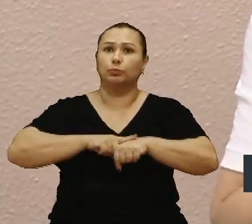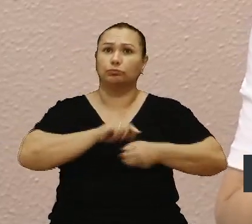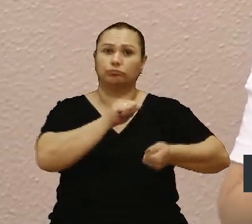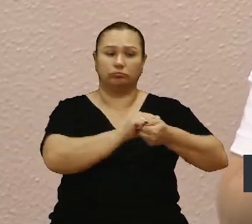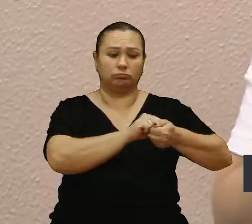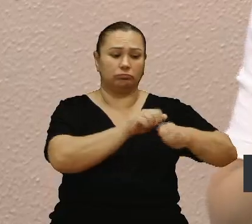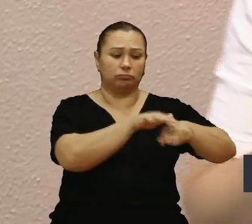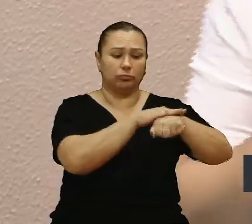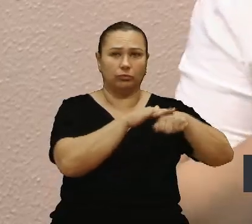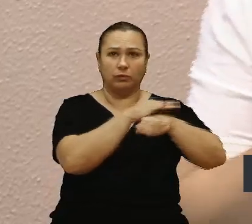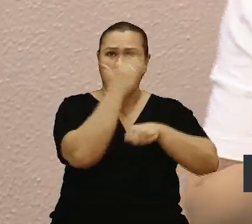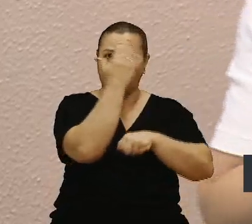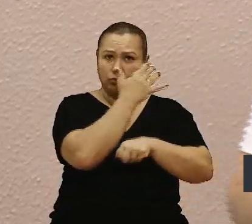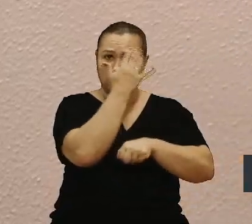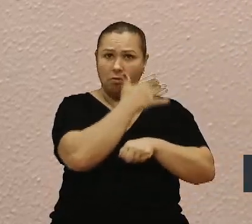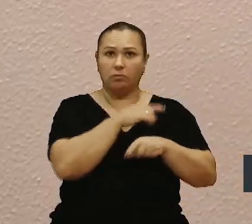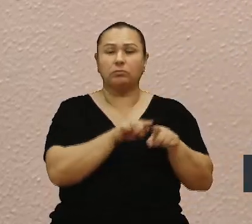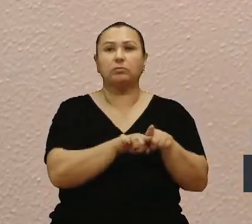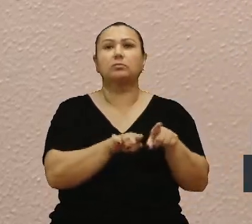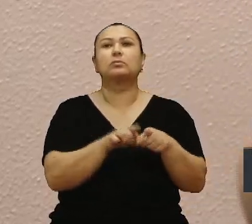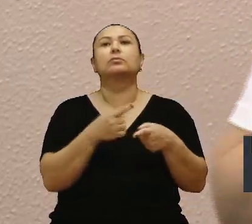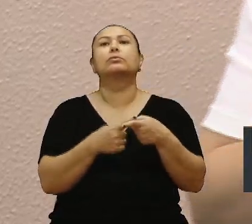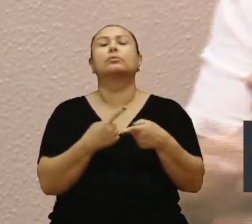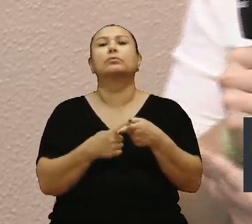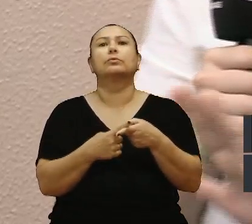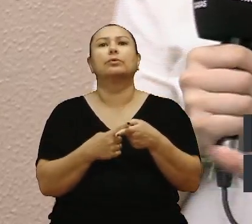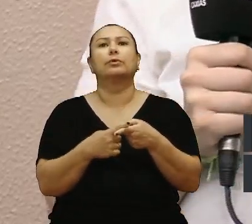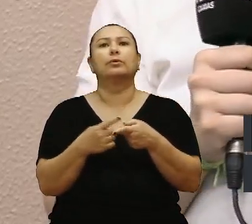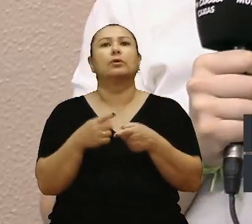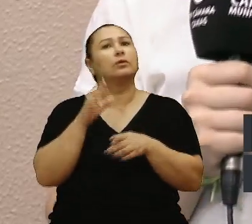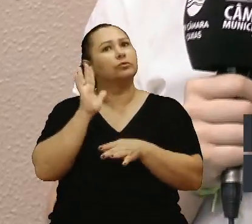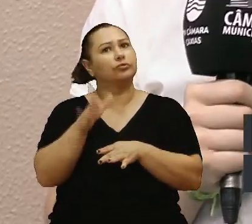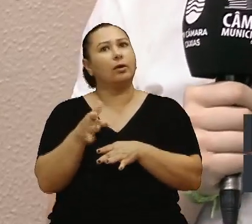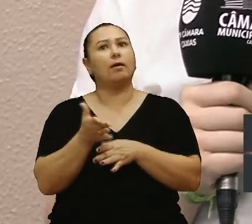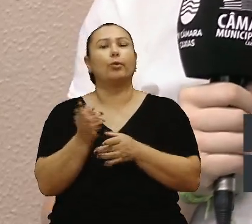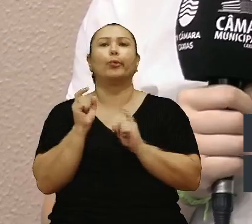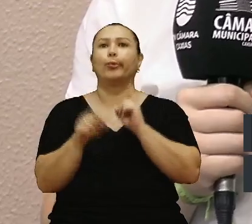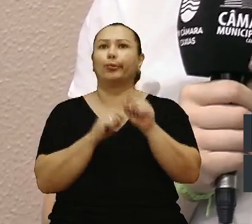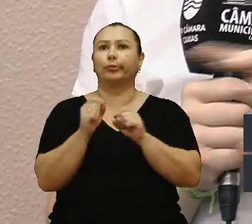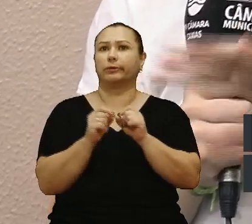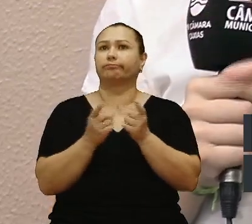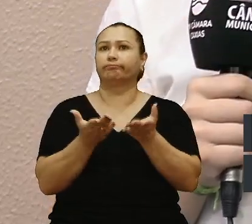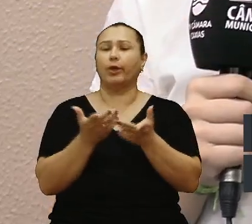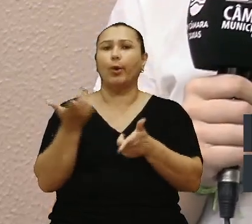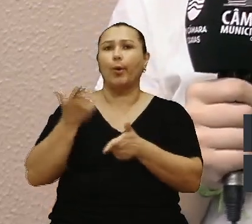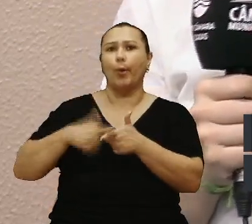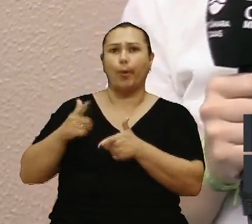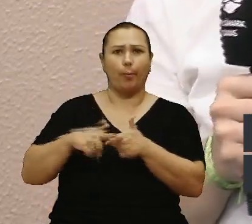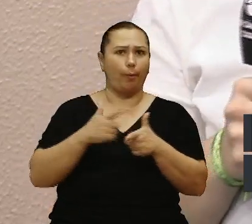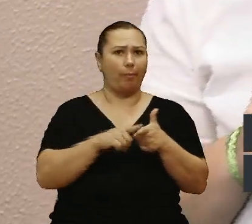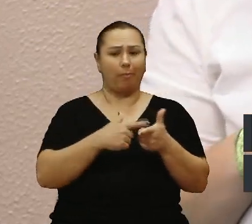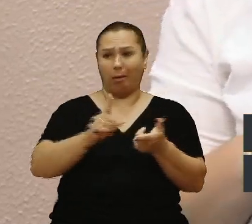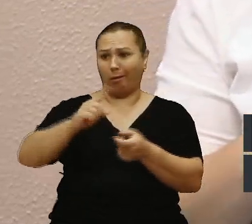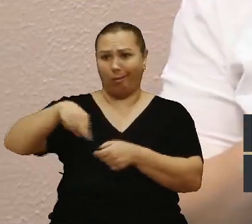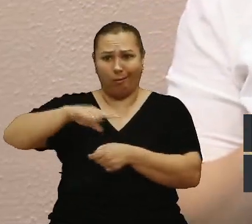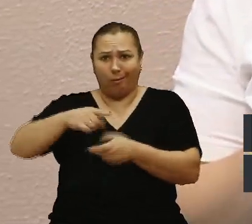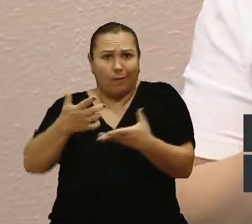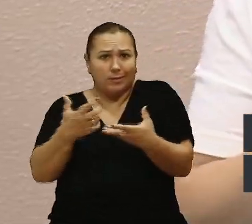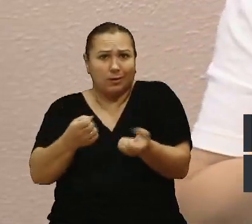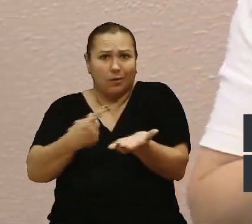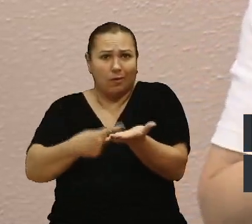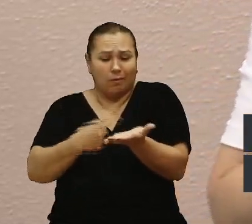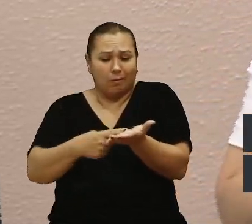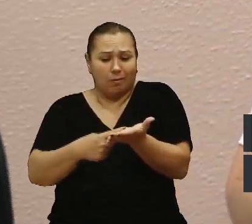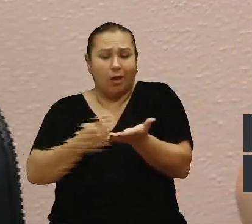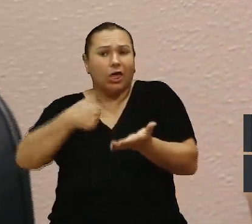Queria falar sobre isso, vereador, porque estava posto, né, que o problema do não acordo era a nossa bancada.